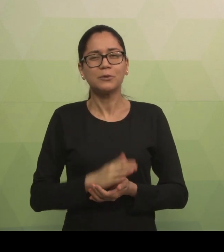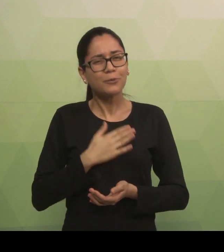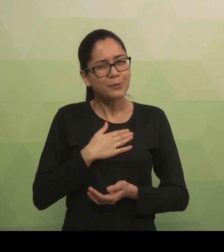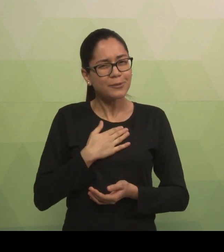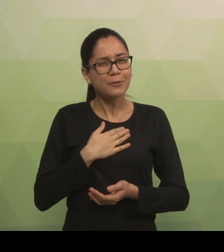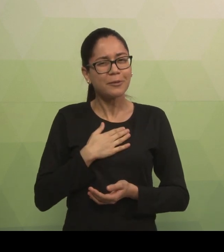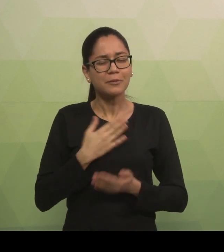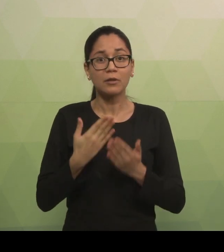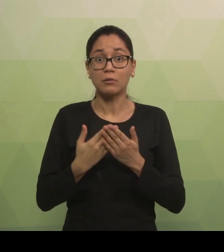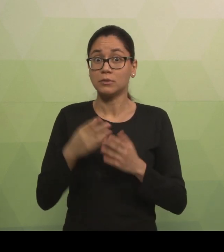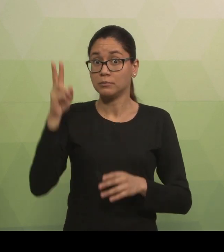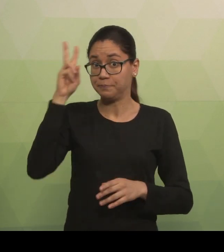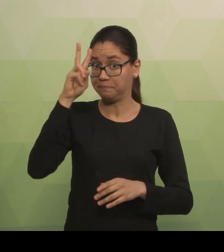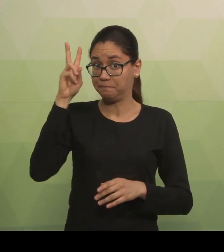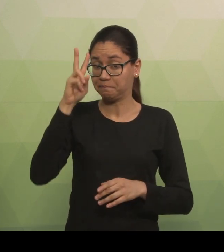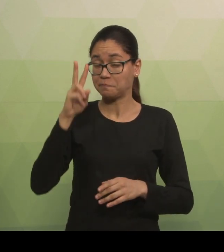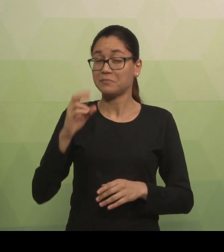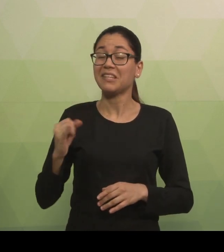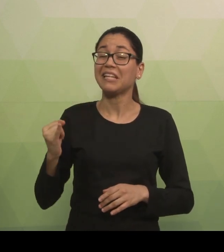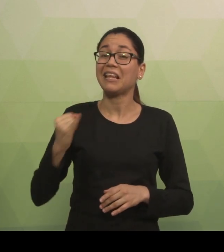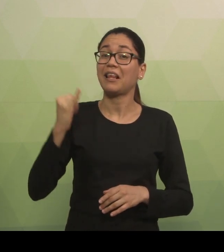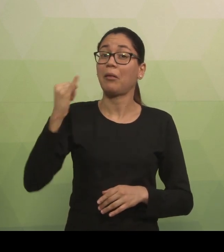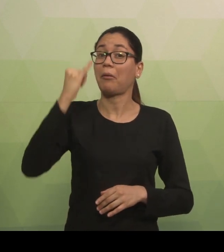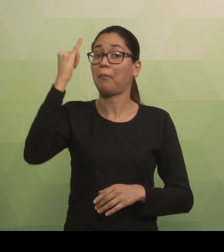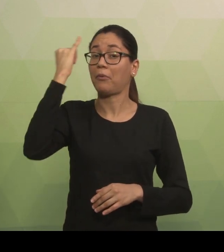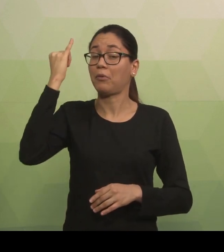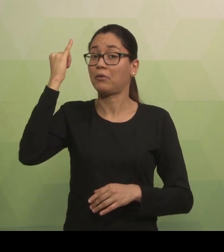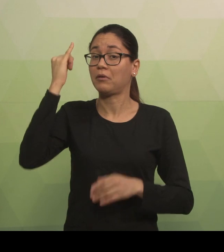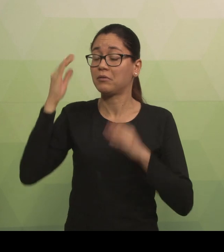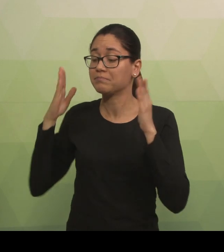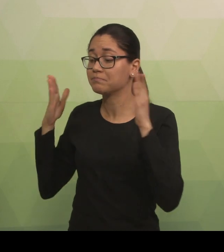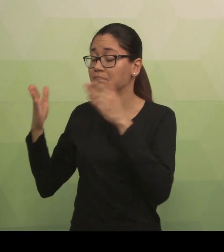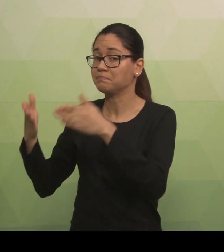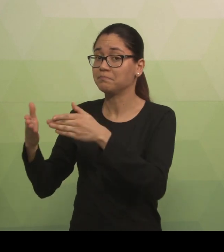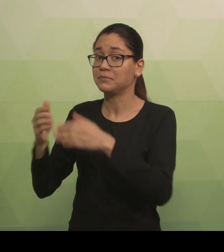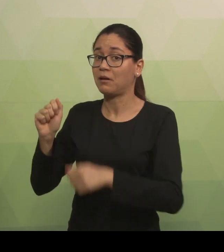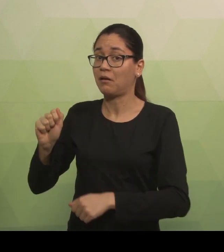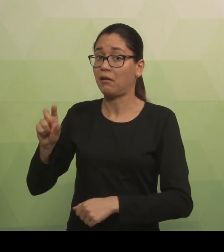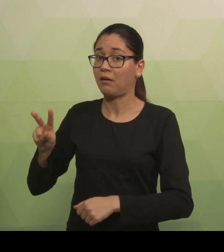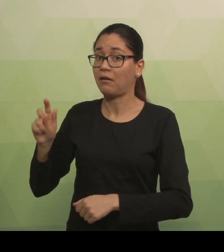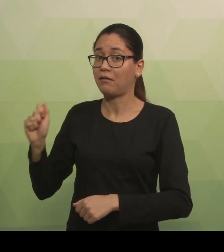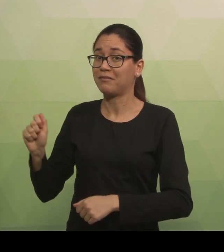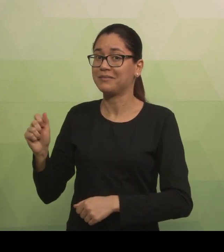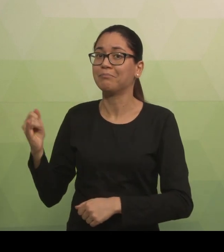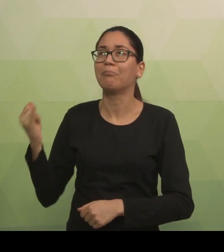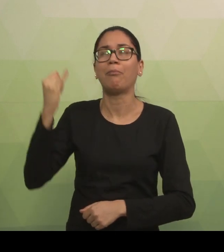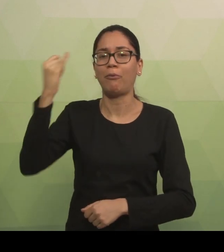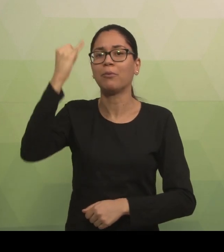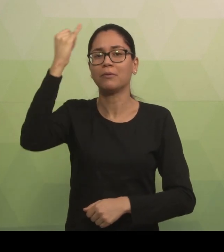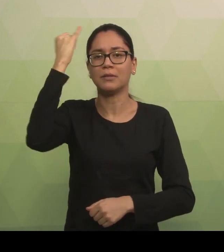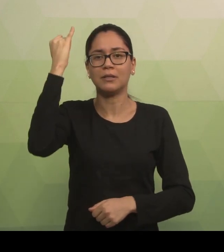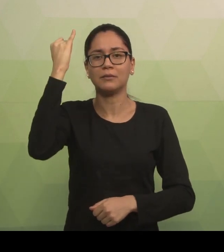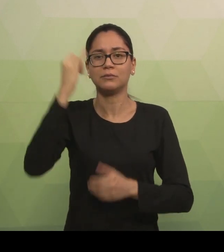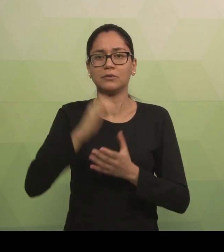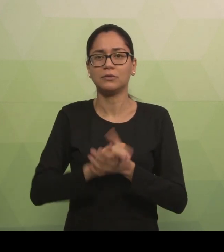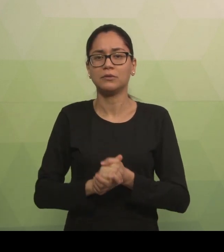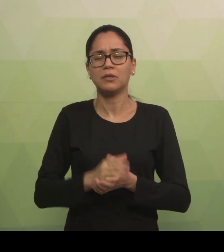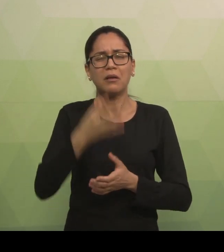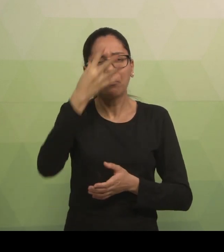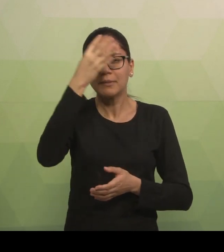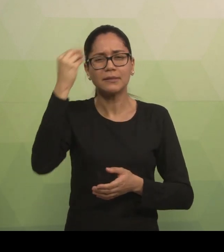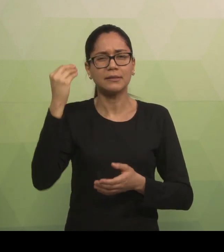menos um pouco do que vimos aqui hoje. Lembre-se que acessar a sala virtual, participar dos fóruns e postar